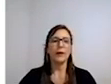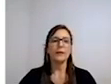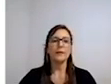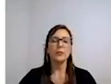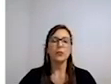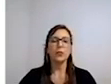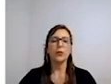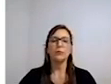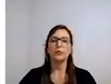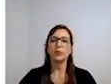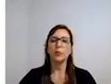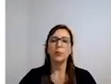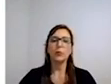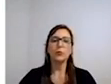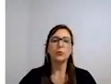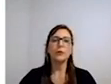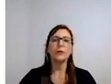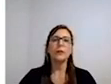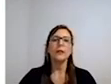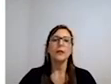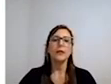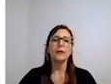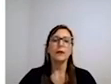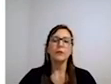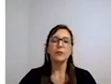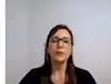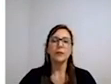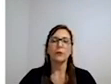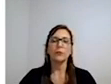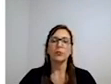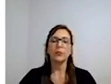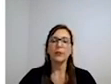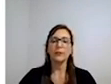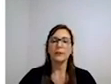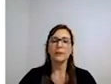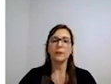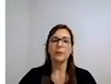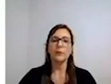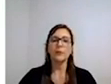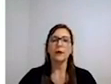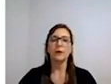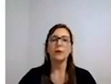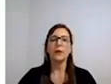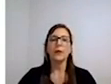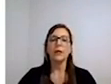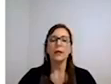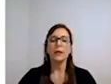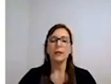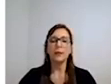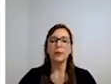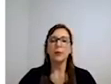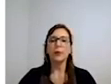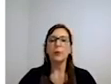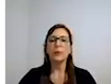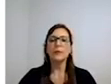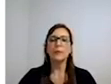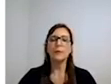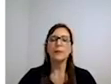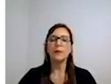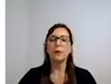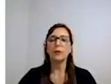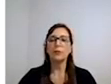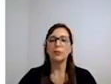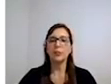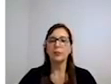é acessório, do tipo motor. Ele tem a função de orientação espacial, equilíbrio e